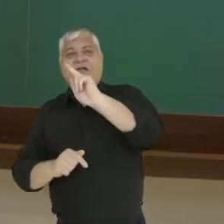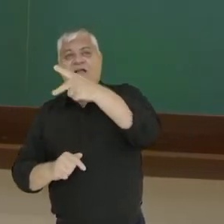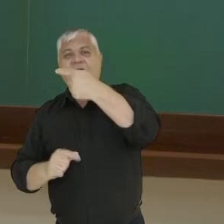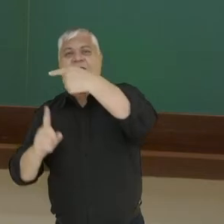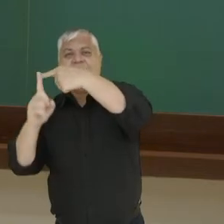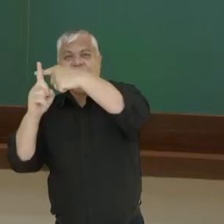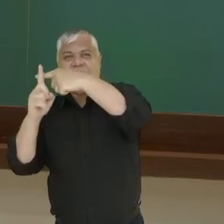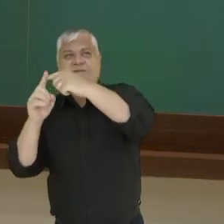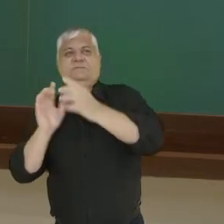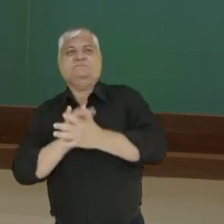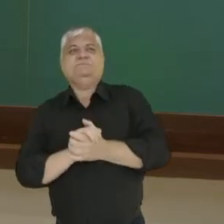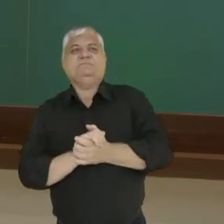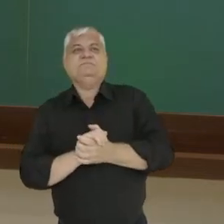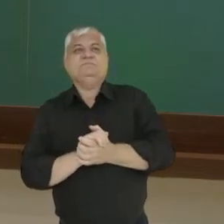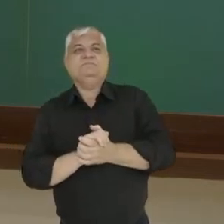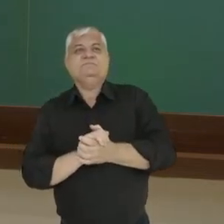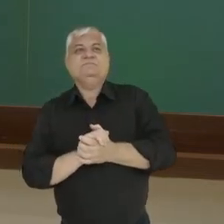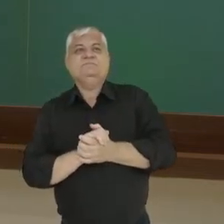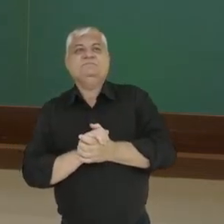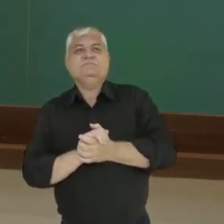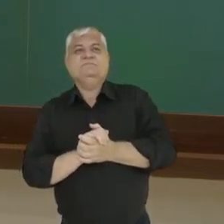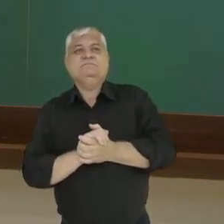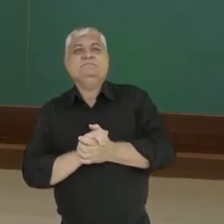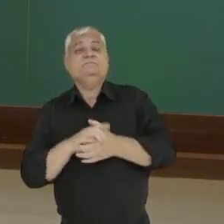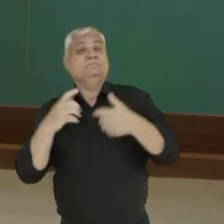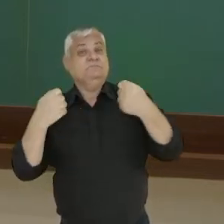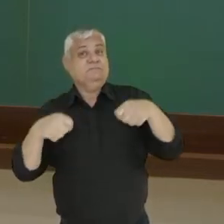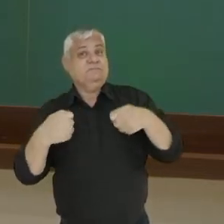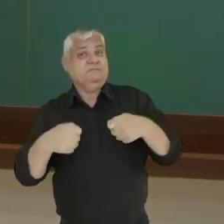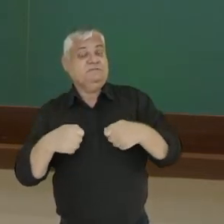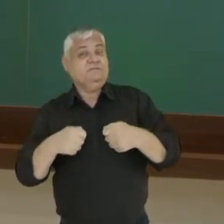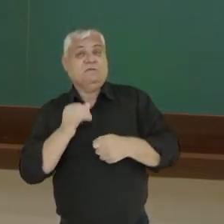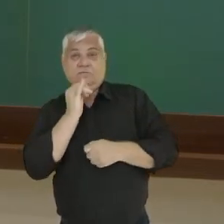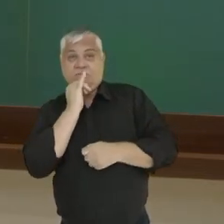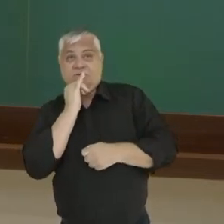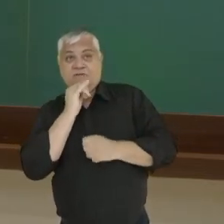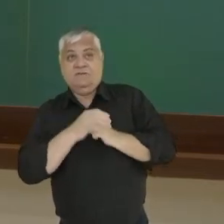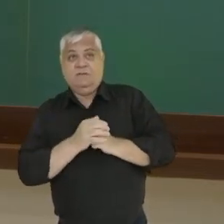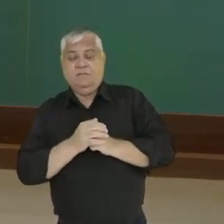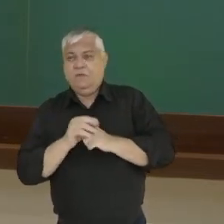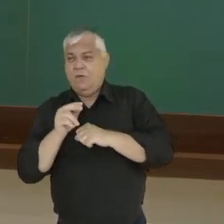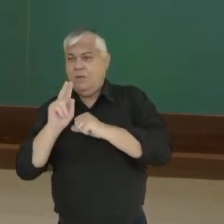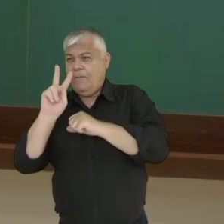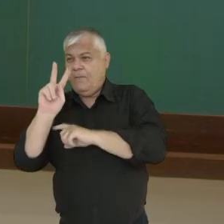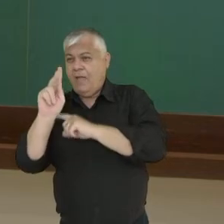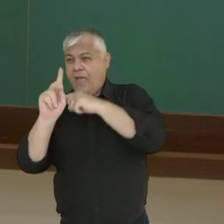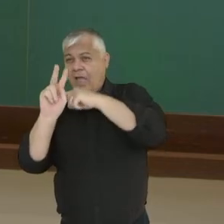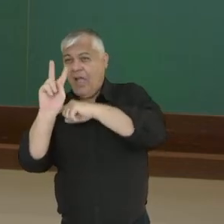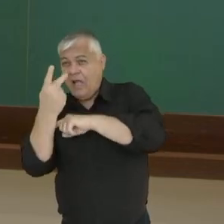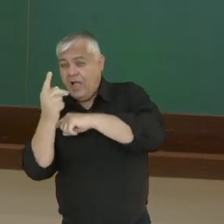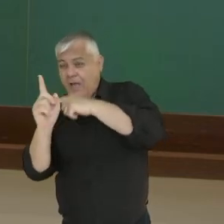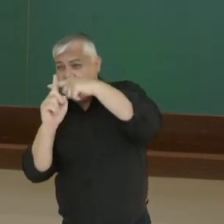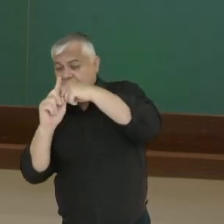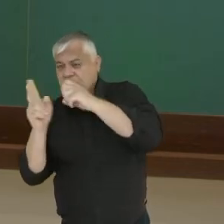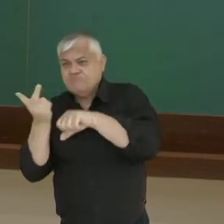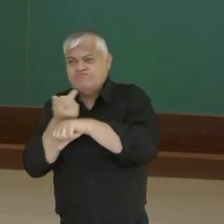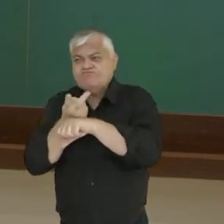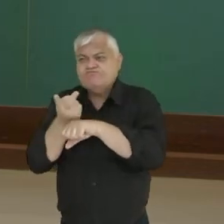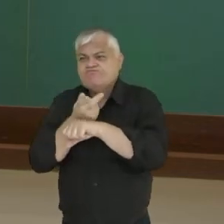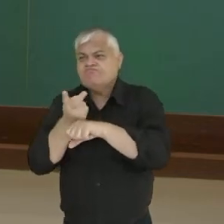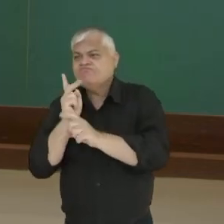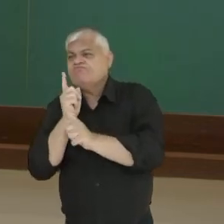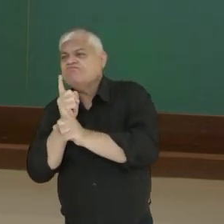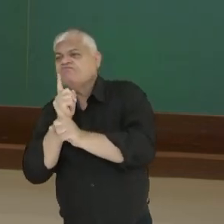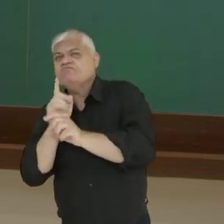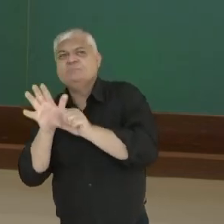aparece para a gente. Eu devo considerar, pessoal, isso é o que eu estou procurando, quantidade de íons H+. Minha base